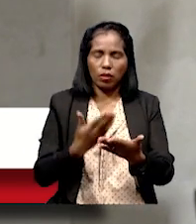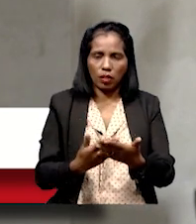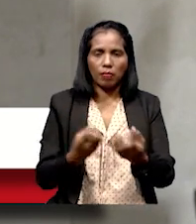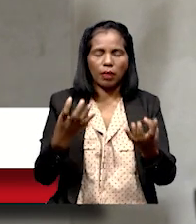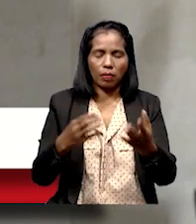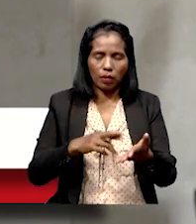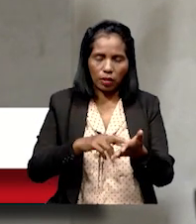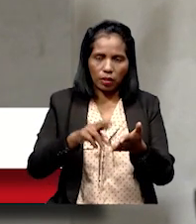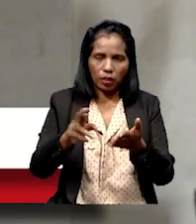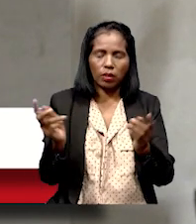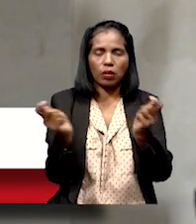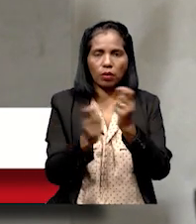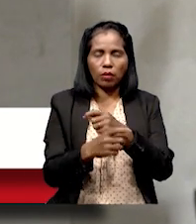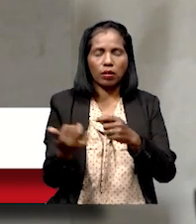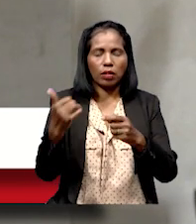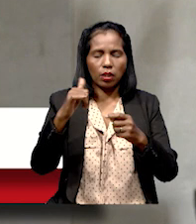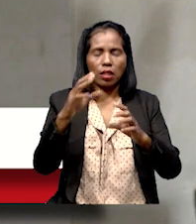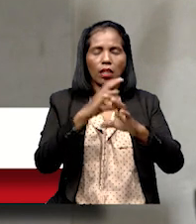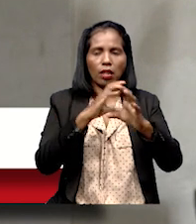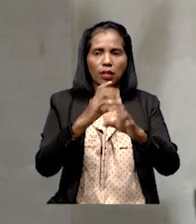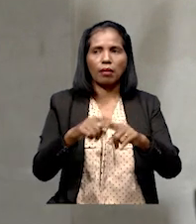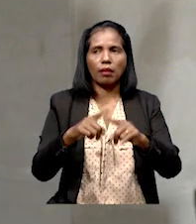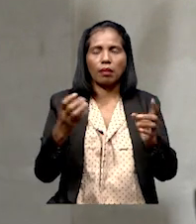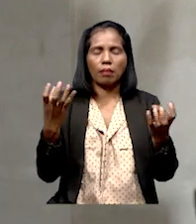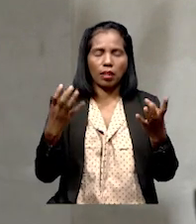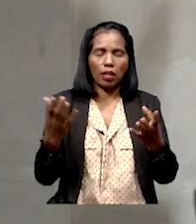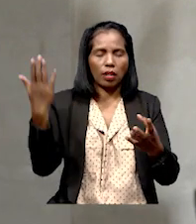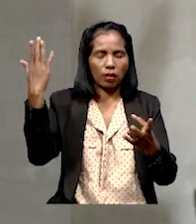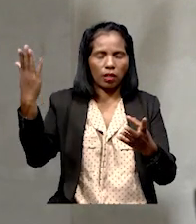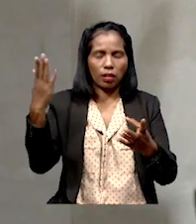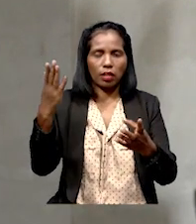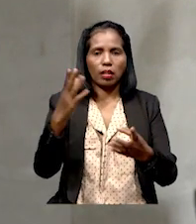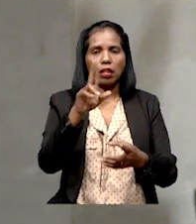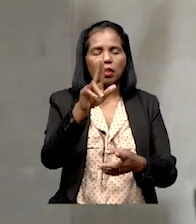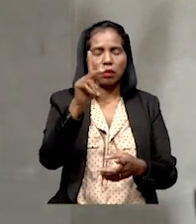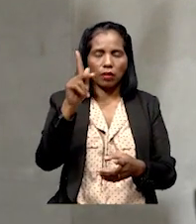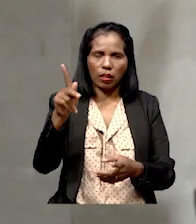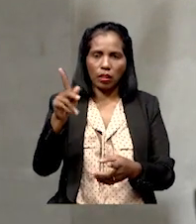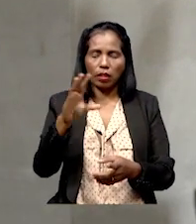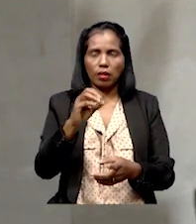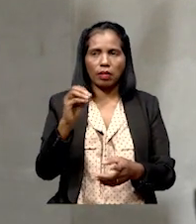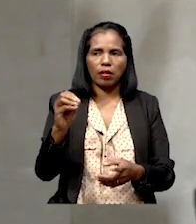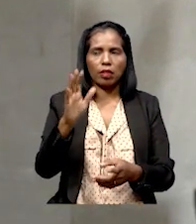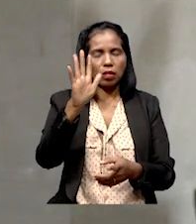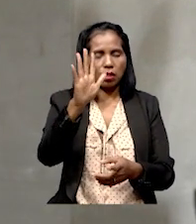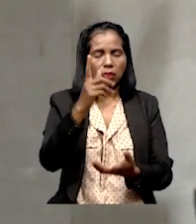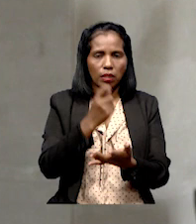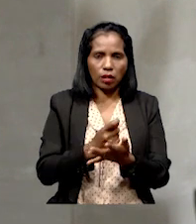registro para trocar sernia cartões para clio em Inglaterra quase mil e tal quase